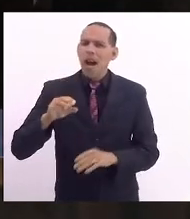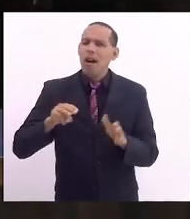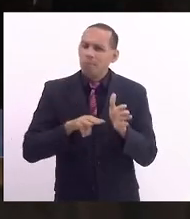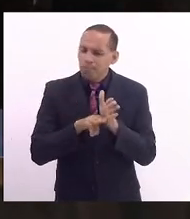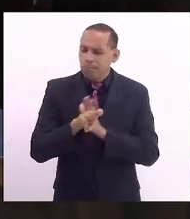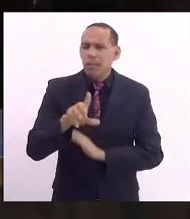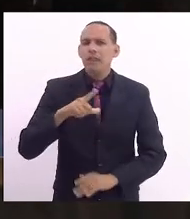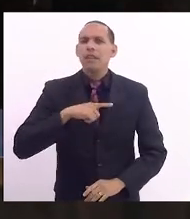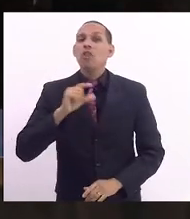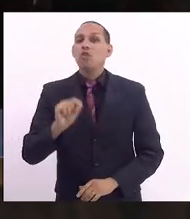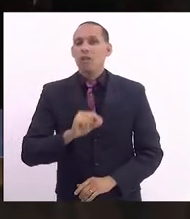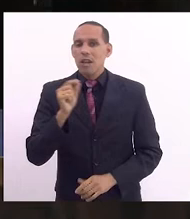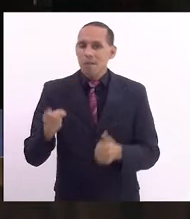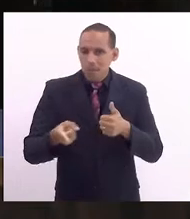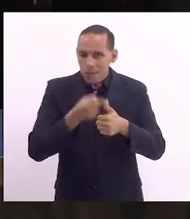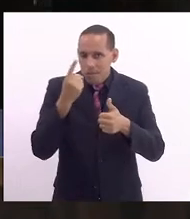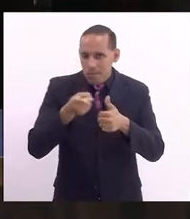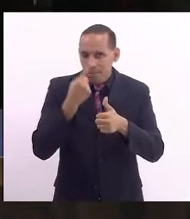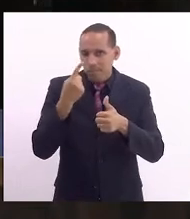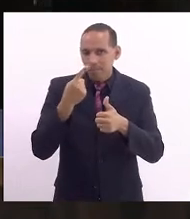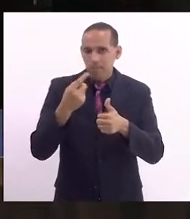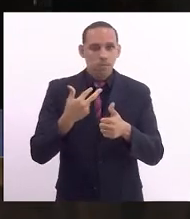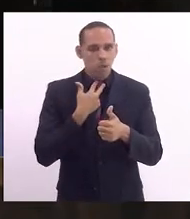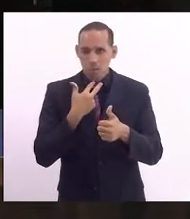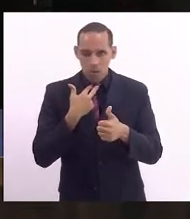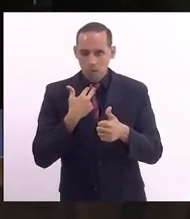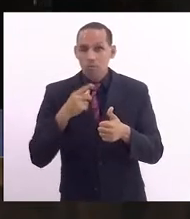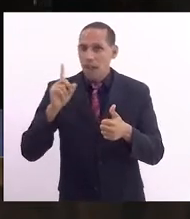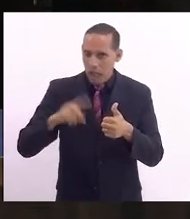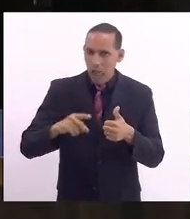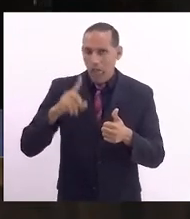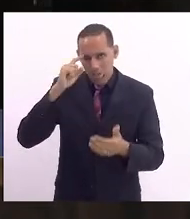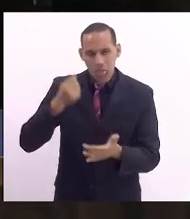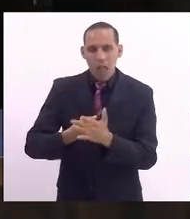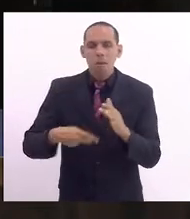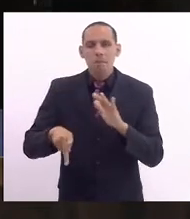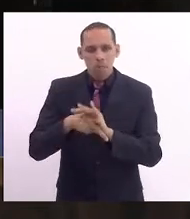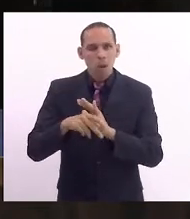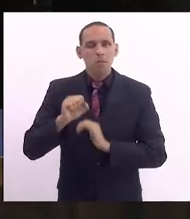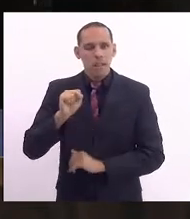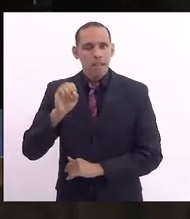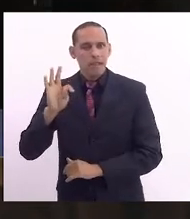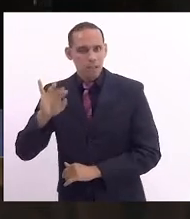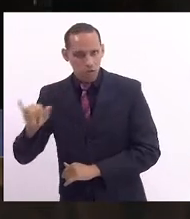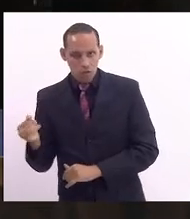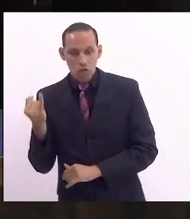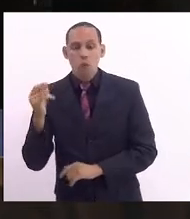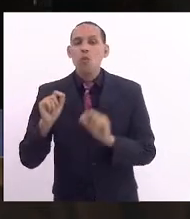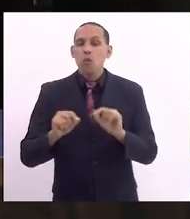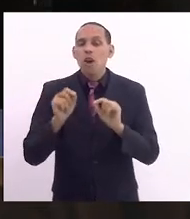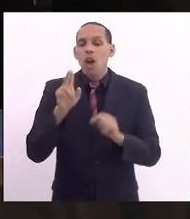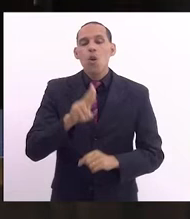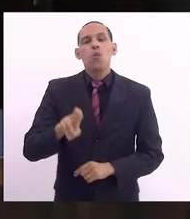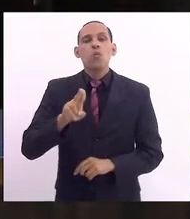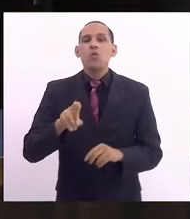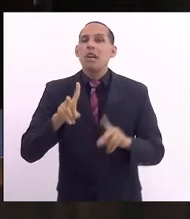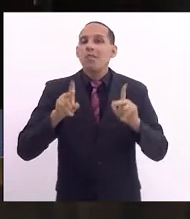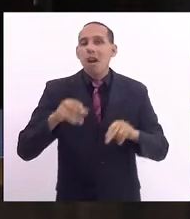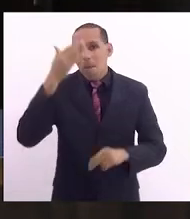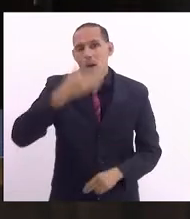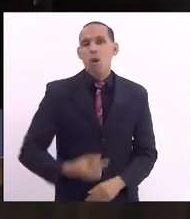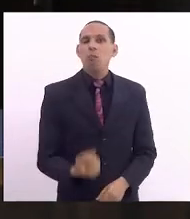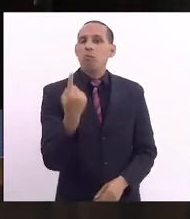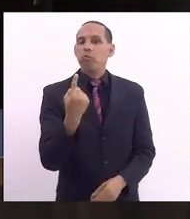descrita. Primeiro que ela não pode, e isso é decisão, inclusive, do Supremo Tribunal de Justiça, ser utilizada como única